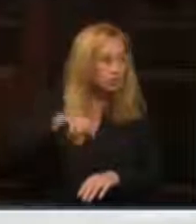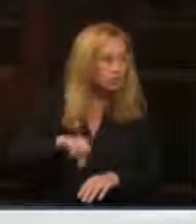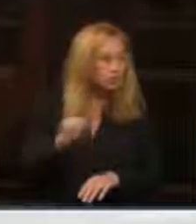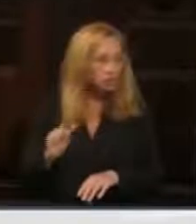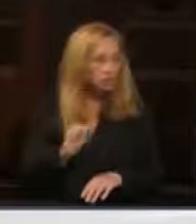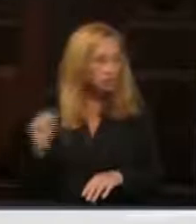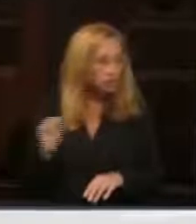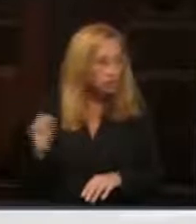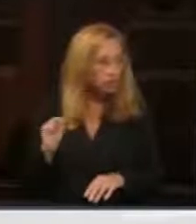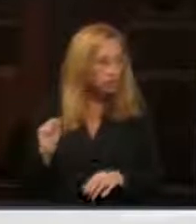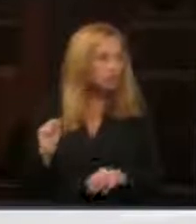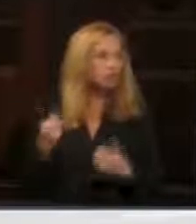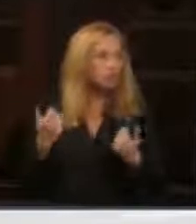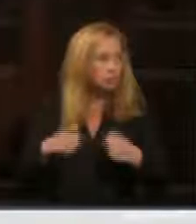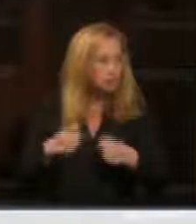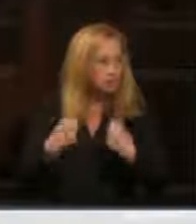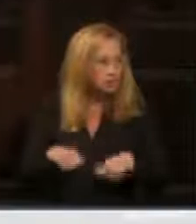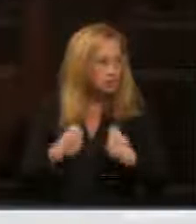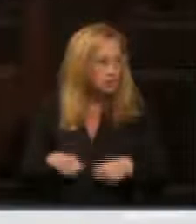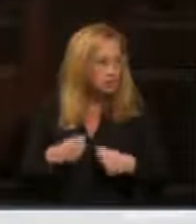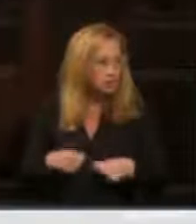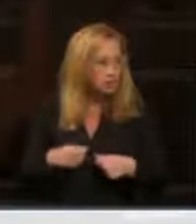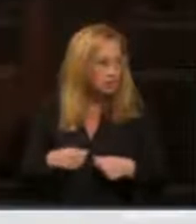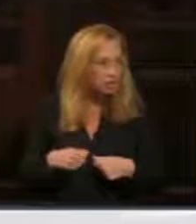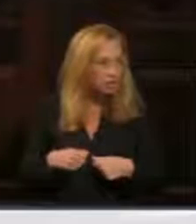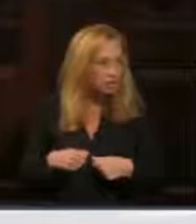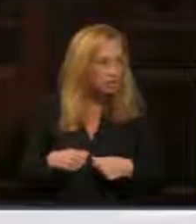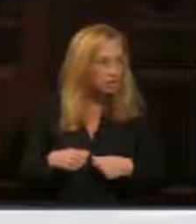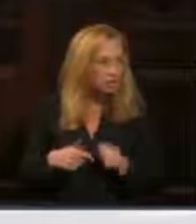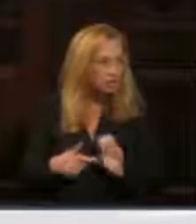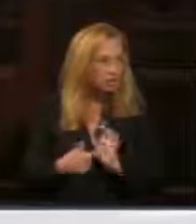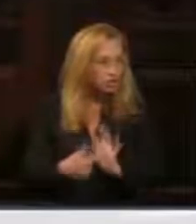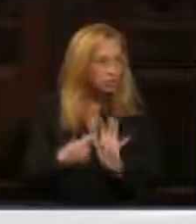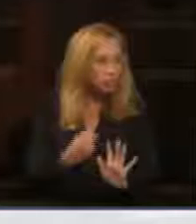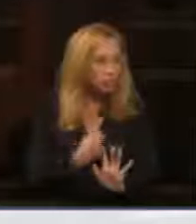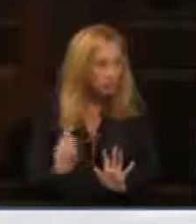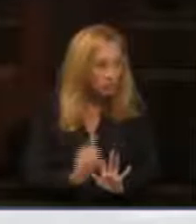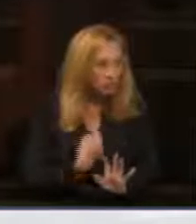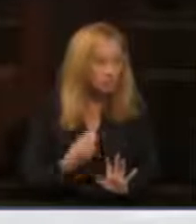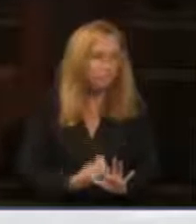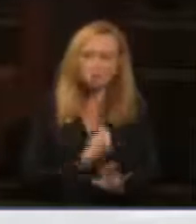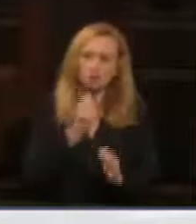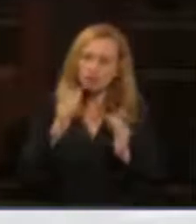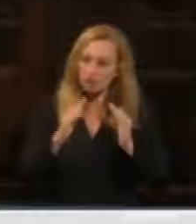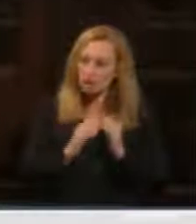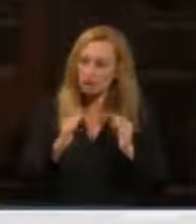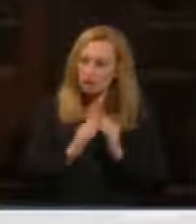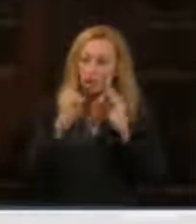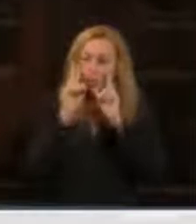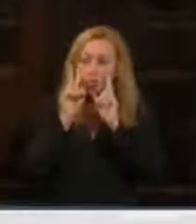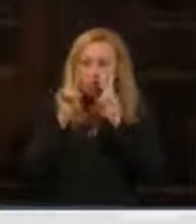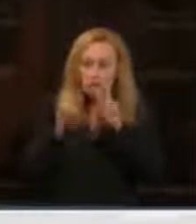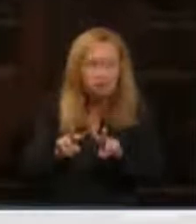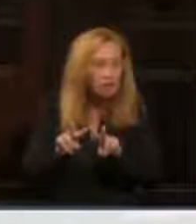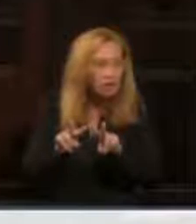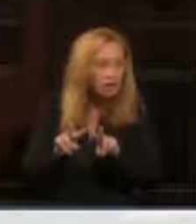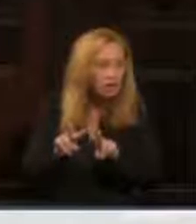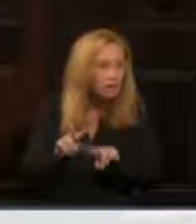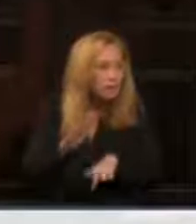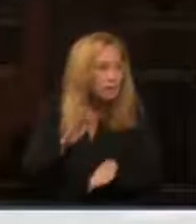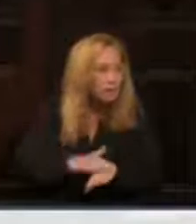1988 precisa, inclusive, trazer para a gente que estamos nessa casa um olhar